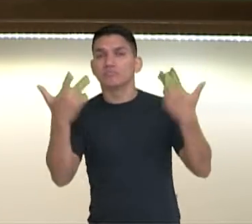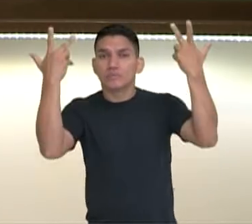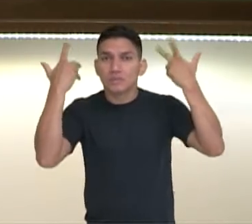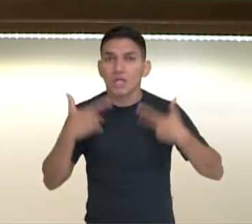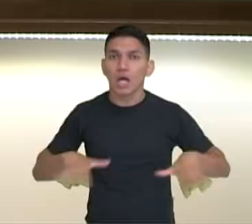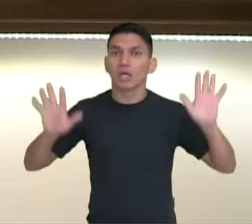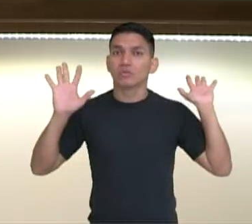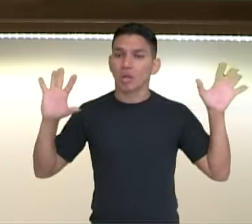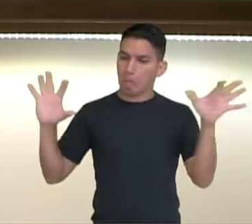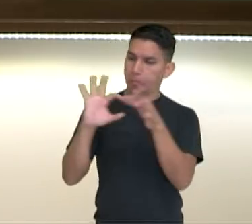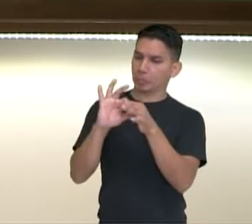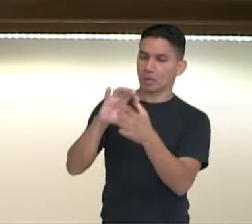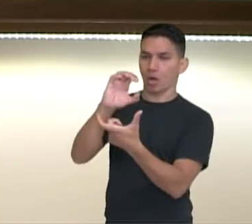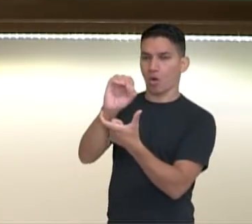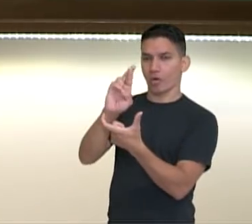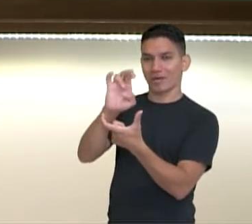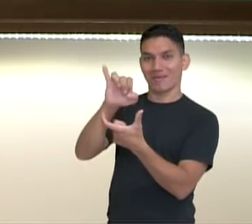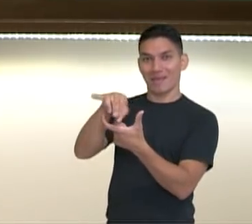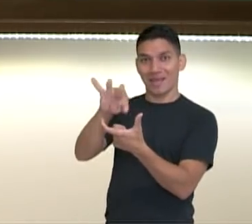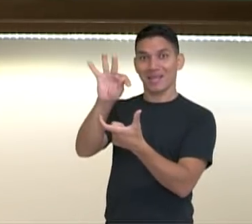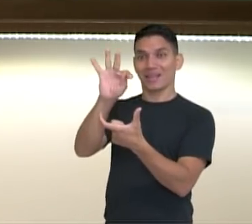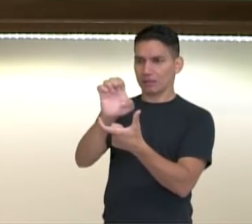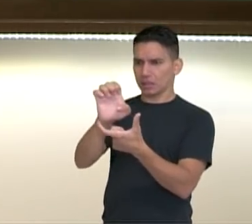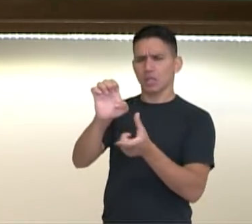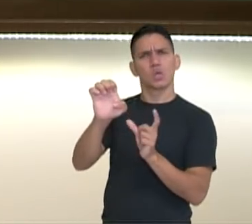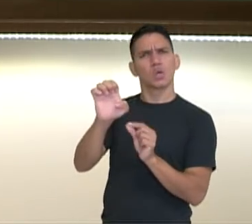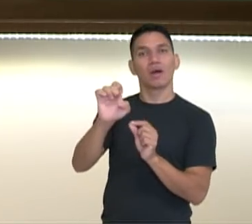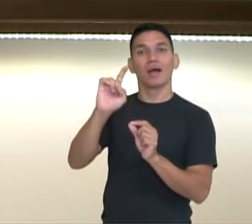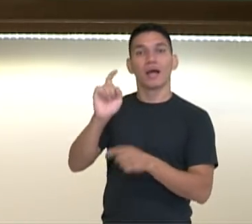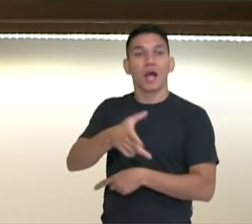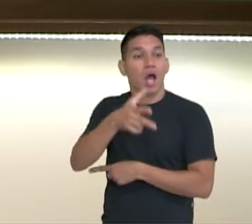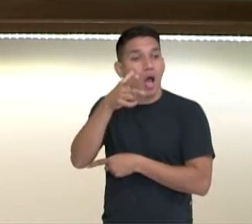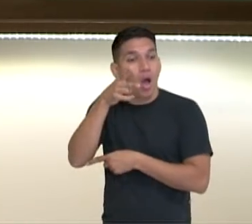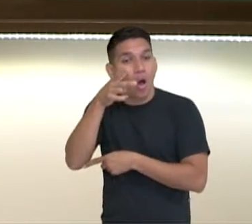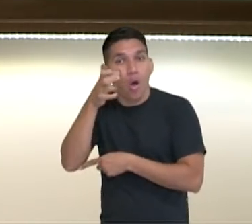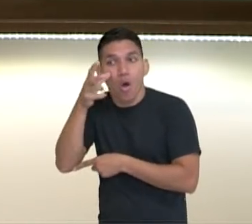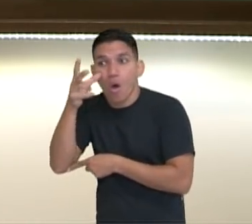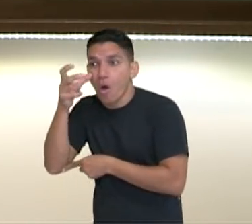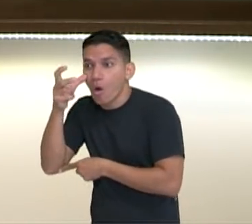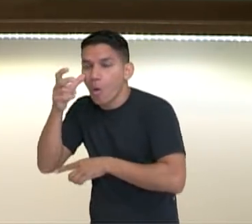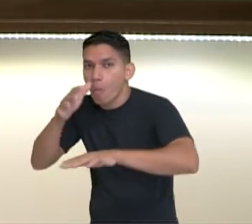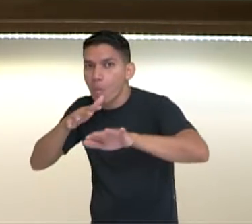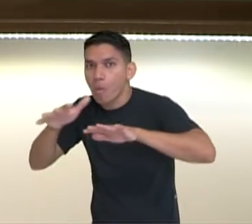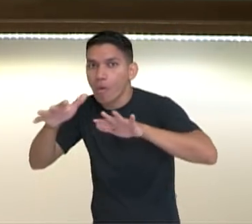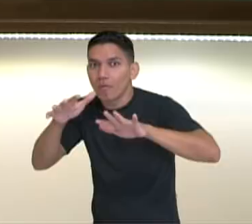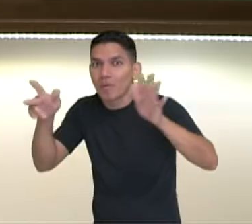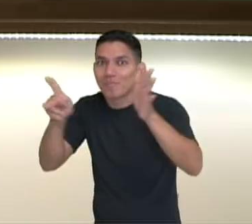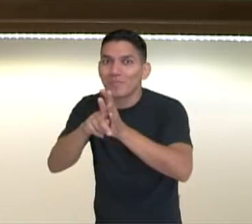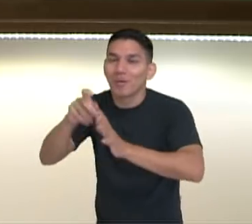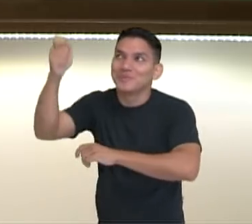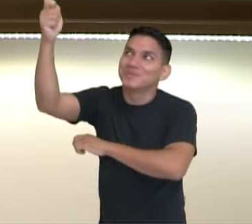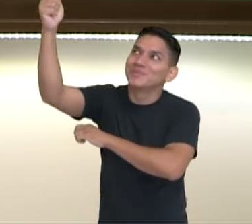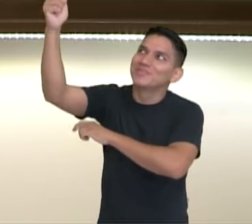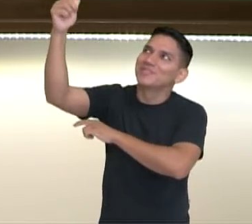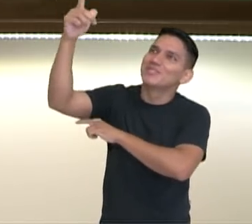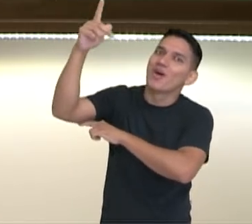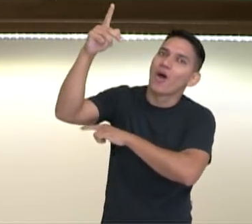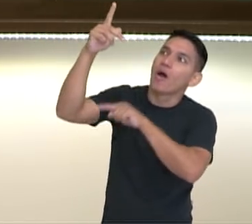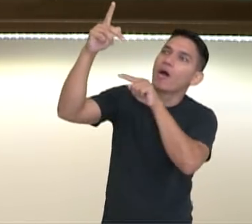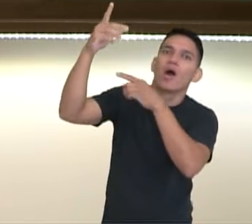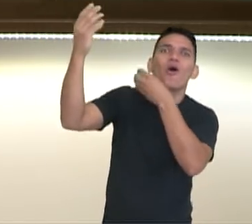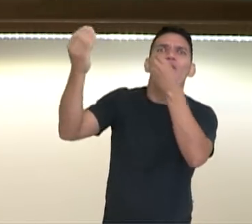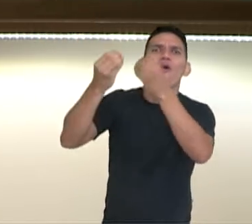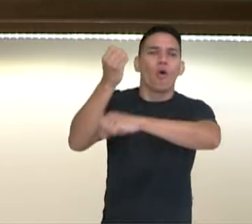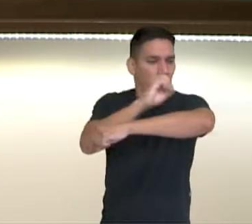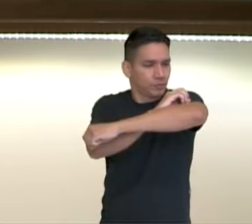palavra oriente? É observar o movimento aparente do Sol, como o Sol se desloca no